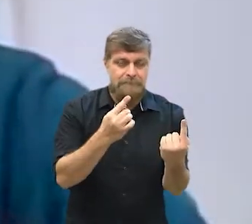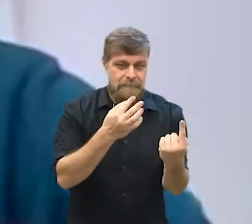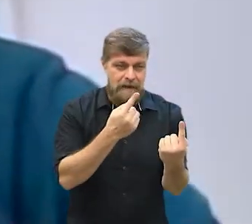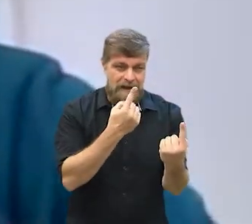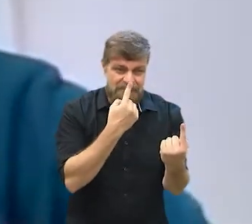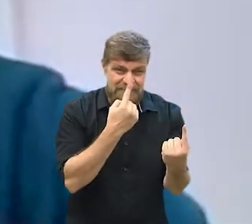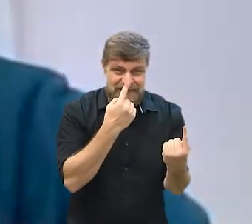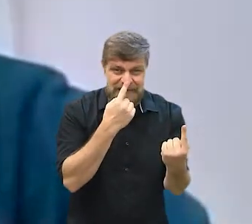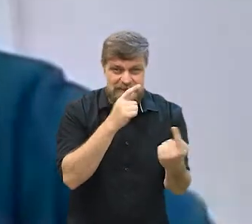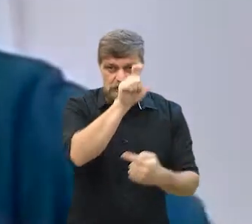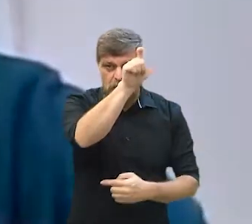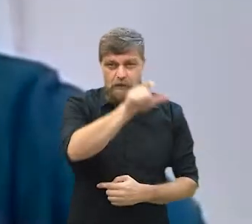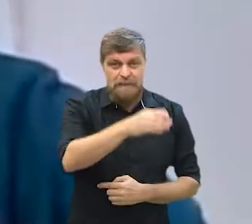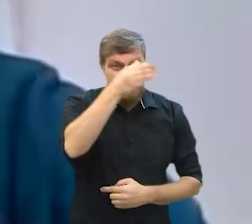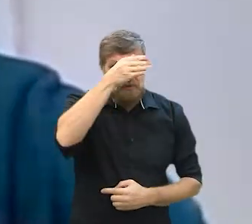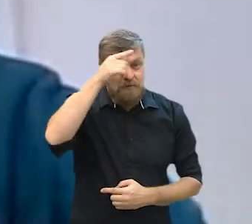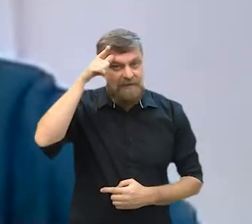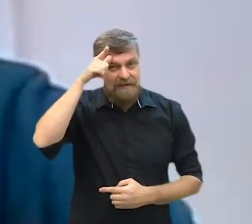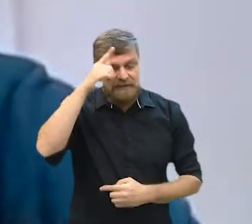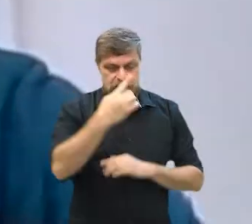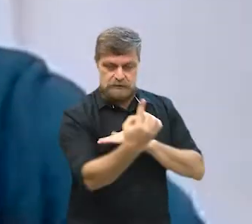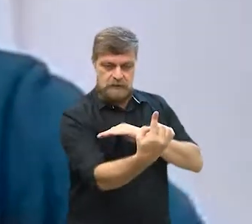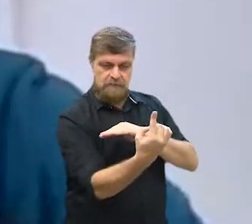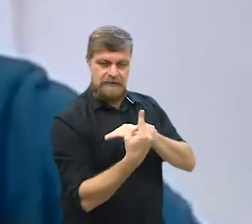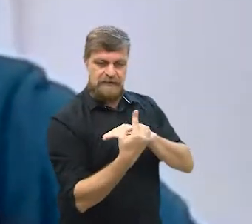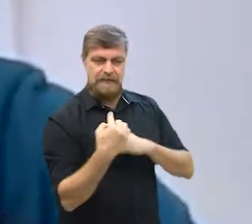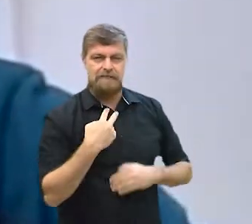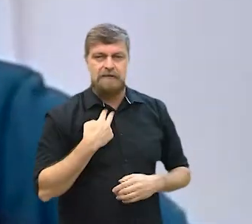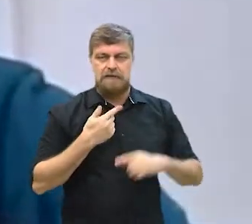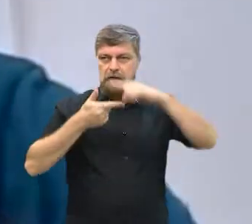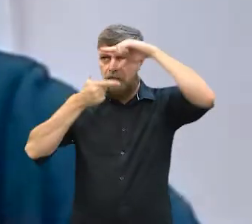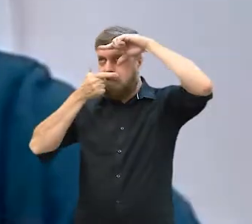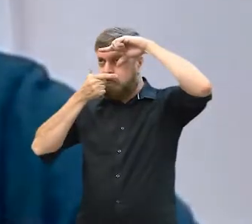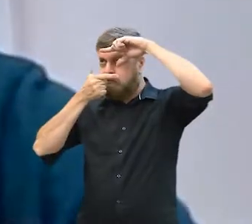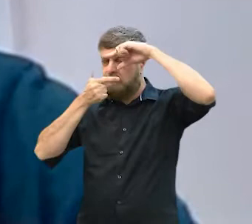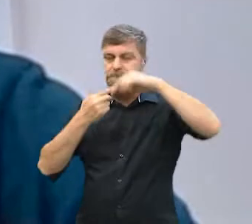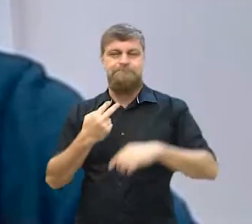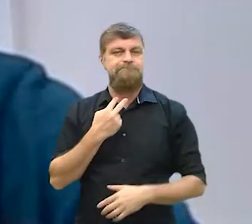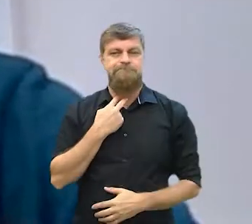né? Eu acho que a gente não pode ter mais a visão tradicional, a visão